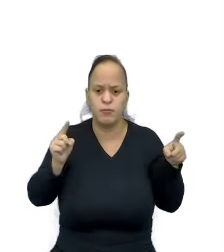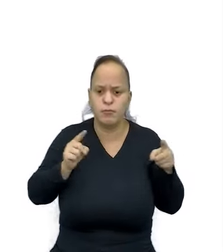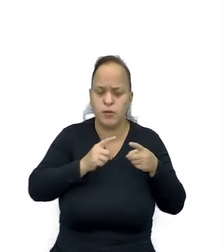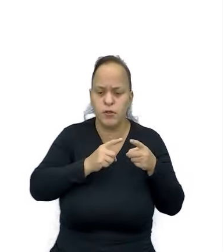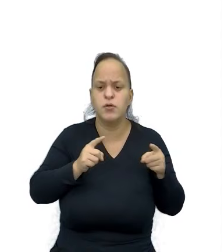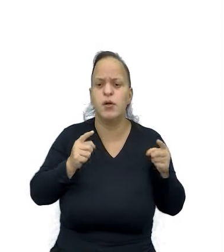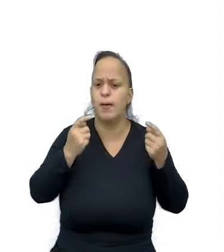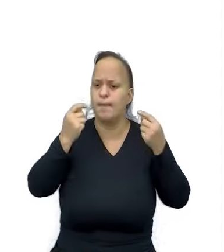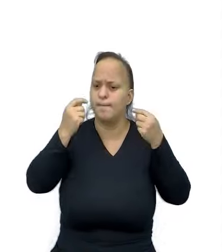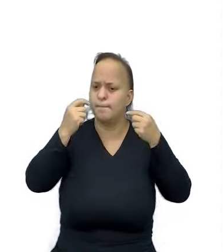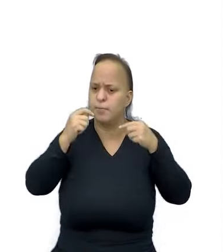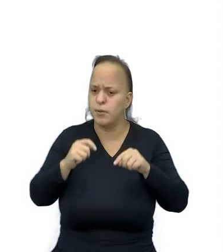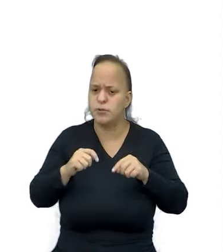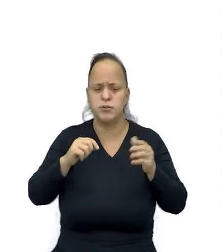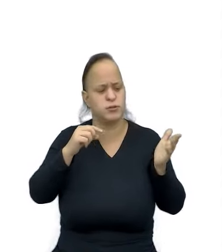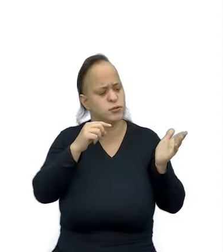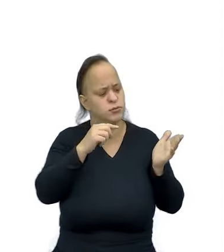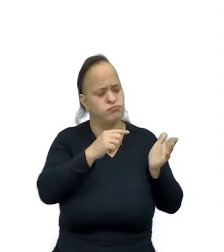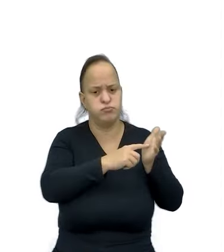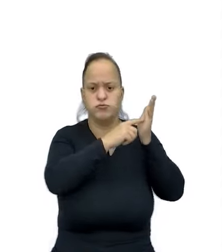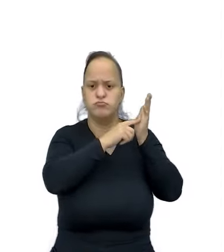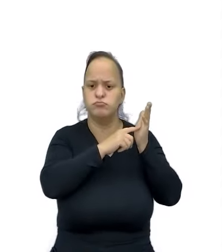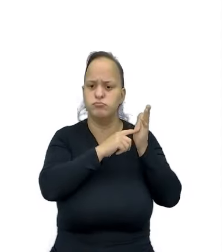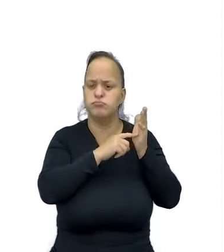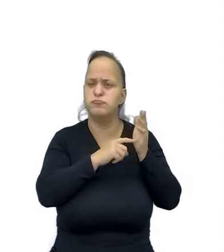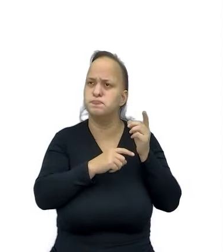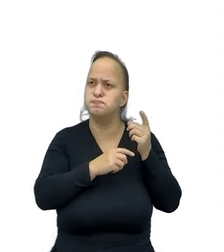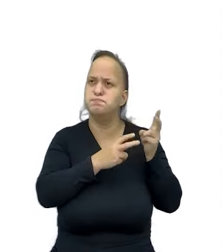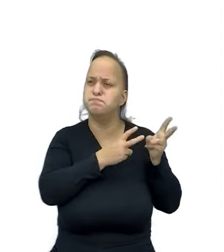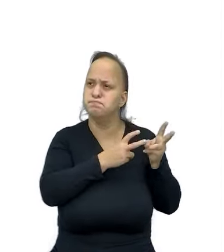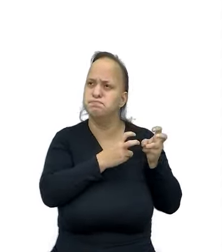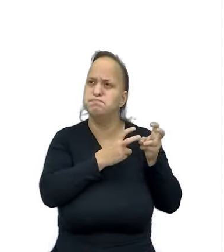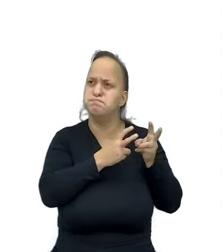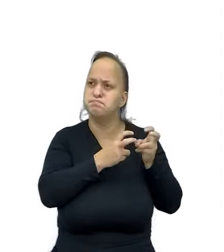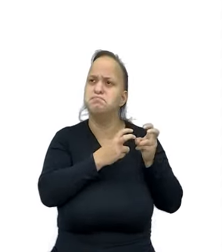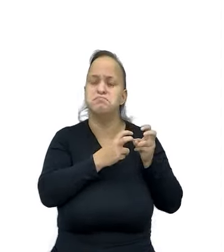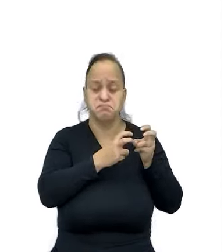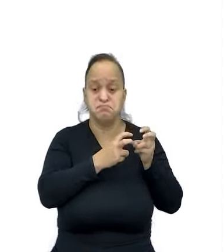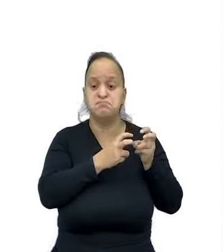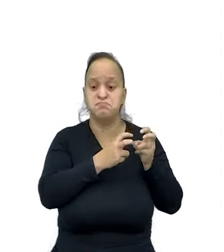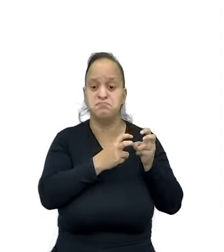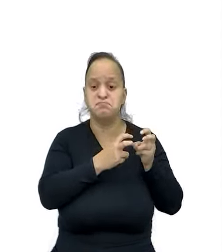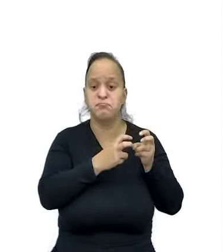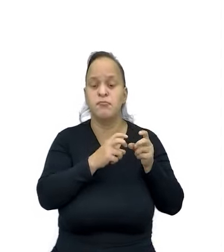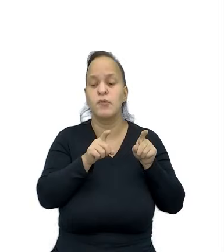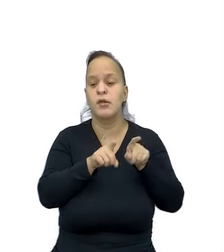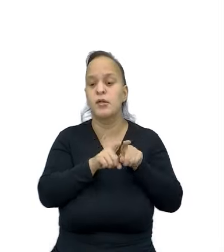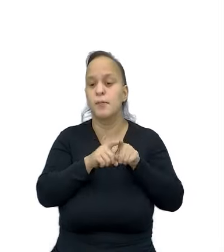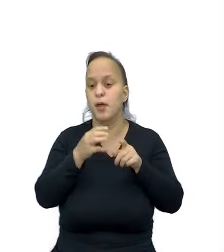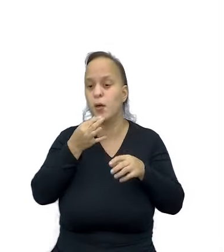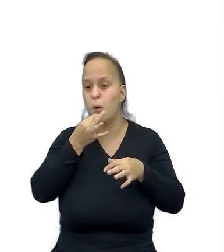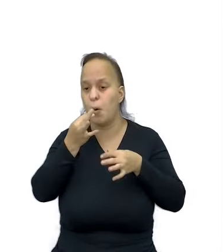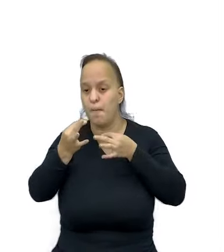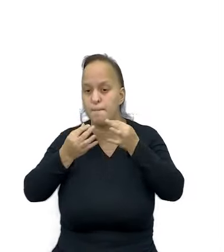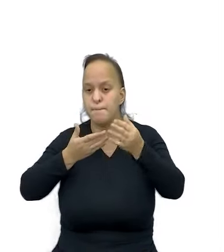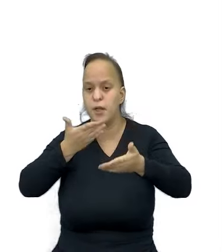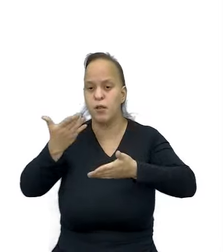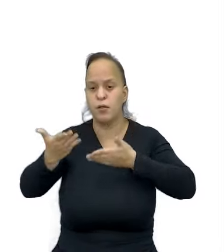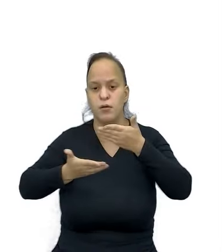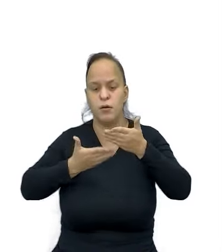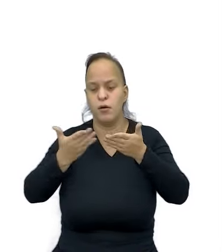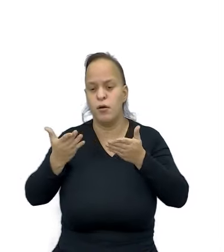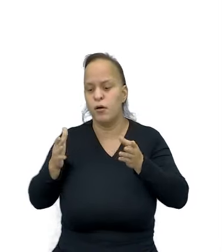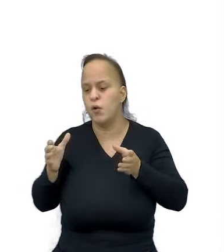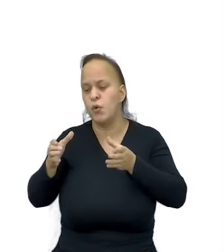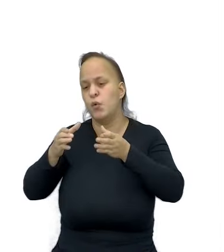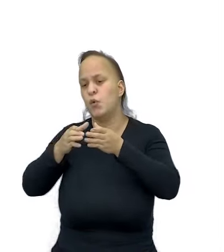nessa aula, fazer aí também rodas de conversa com o estudante, fazer troca, né, de opiniões em grupos